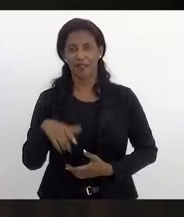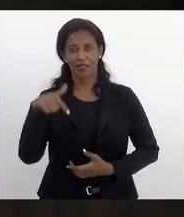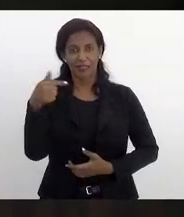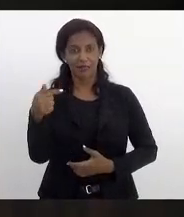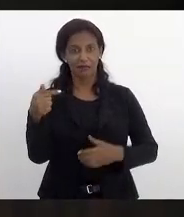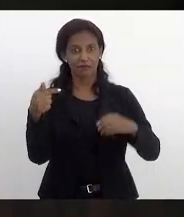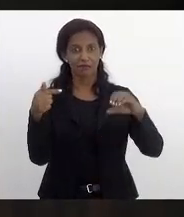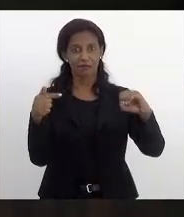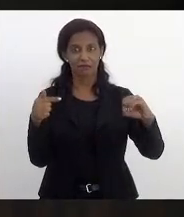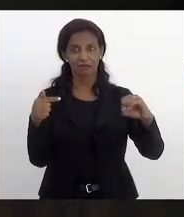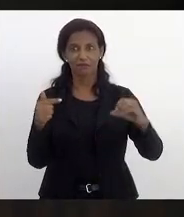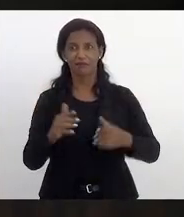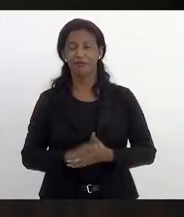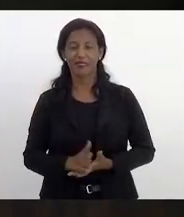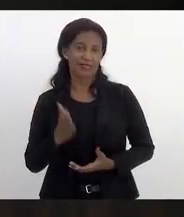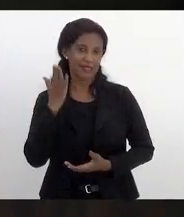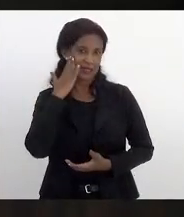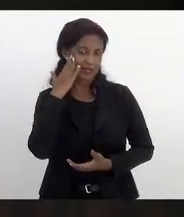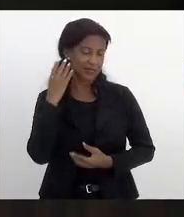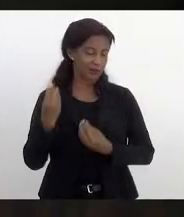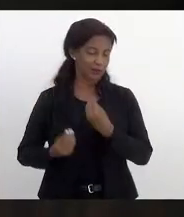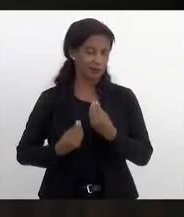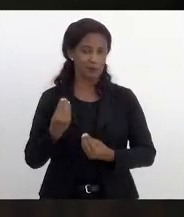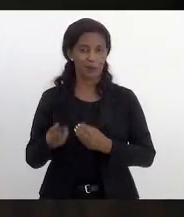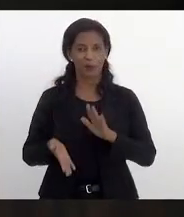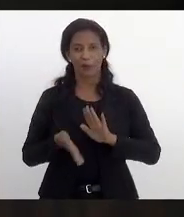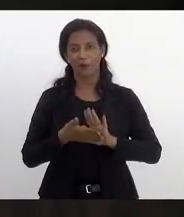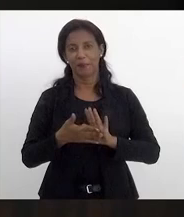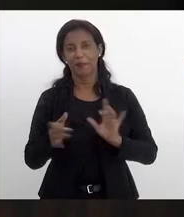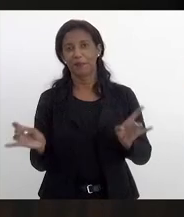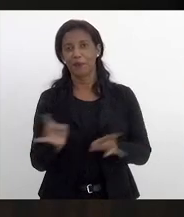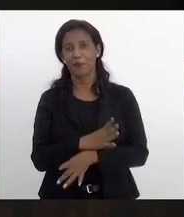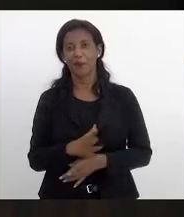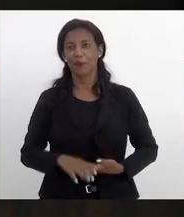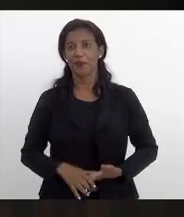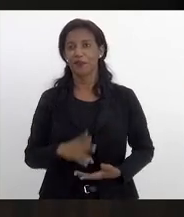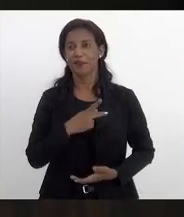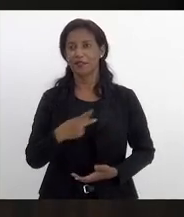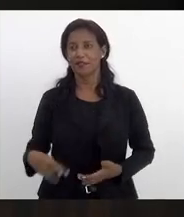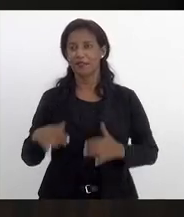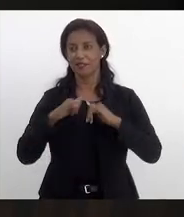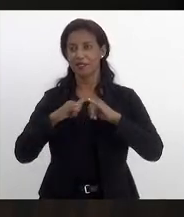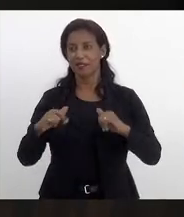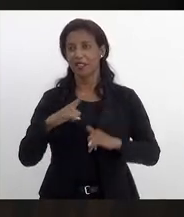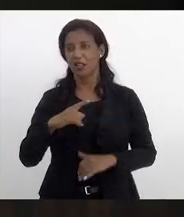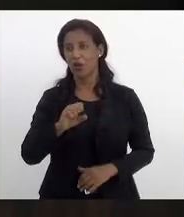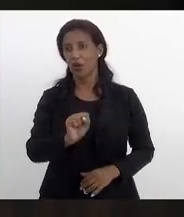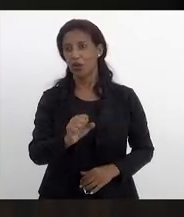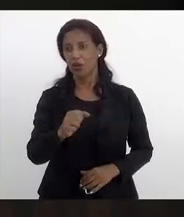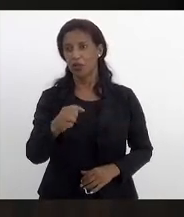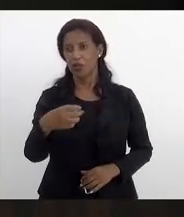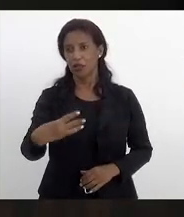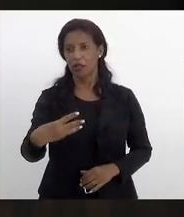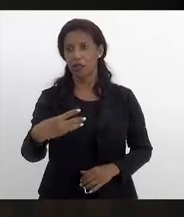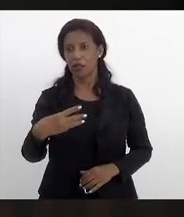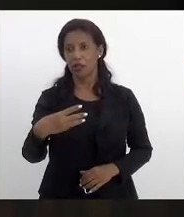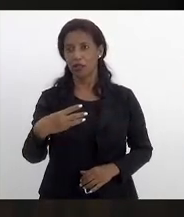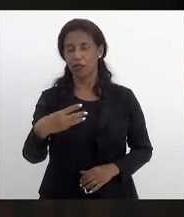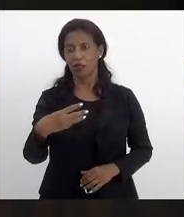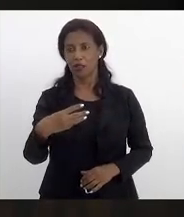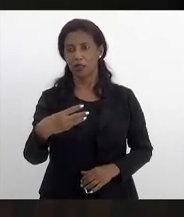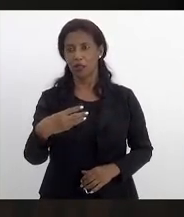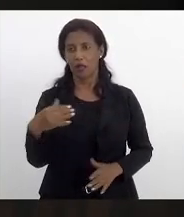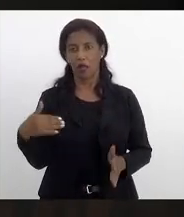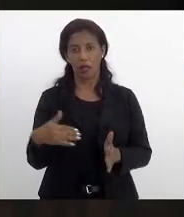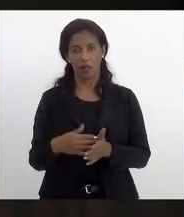7-0. E sabe como é, né? Com os pareceres emitidos, a presente mensagem recebeu 83... Recebeu, até